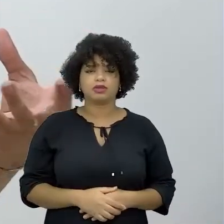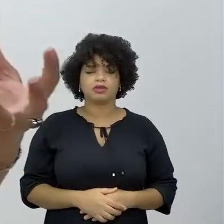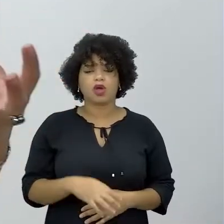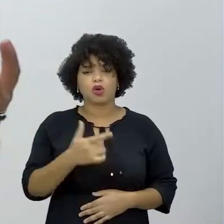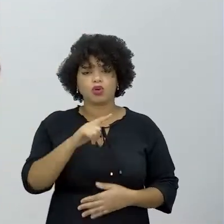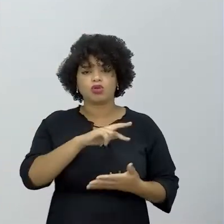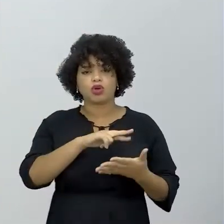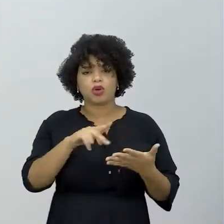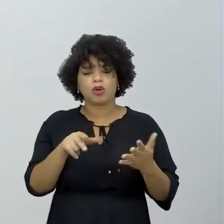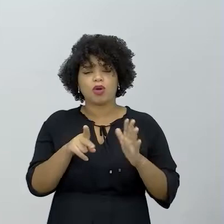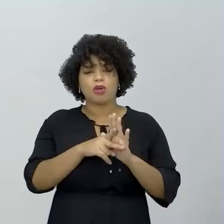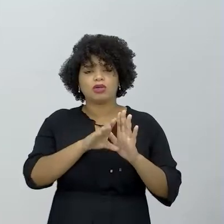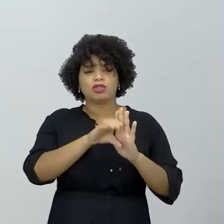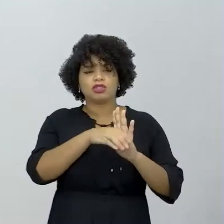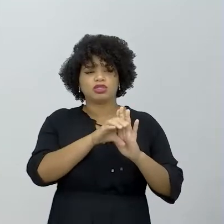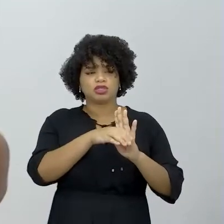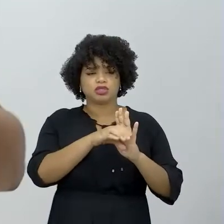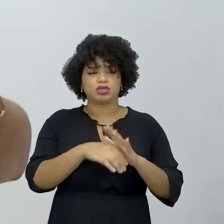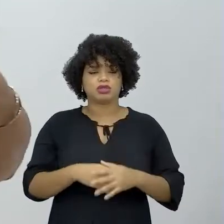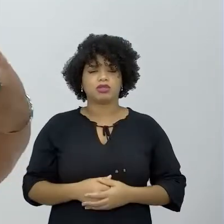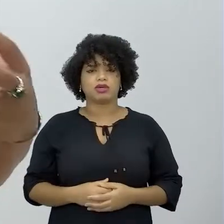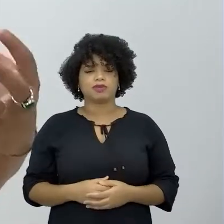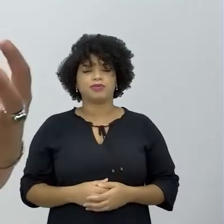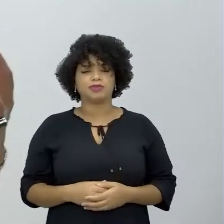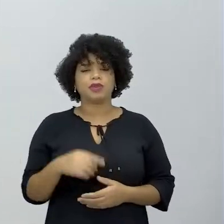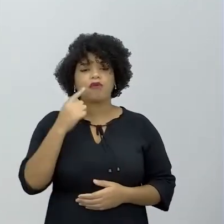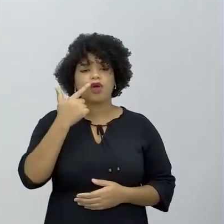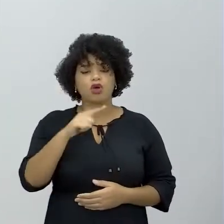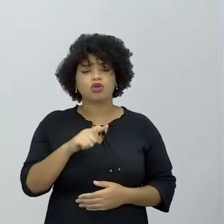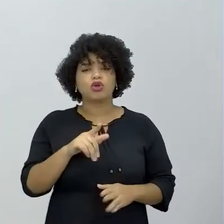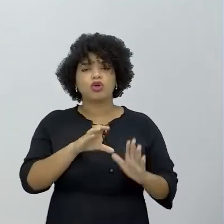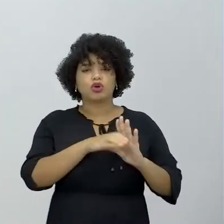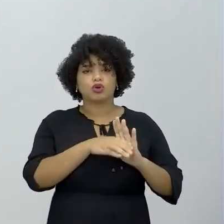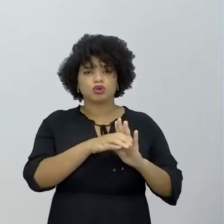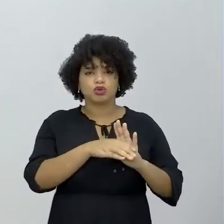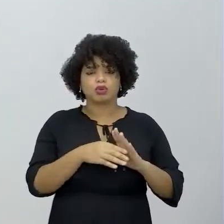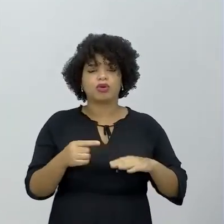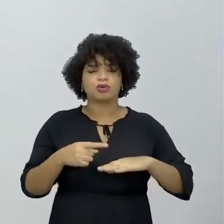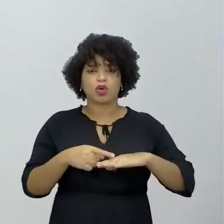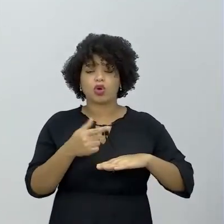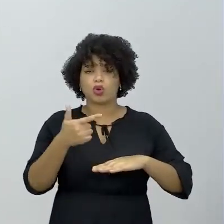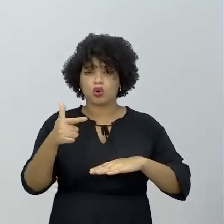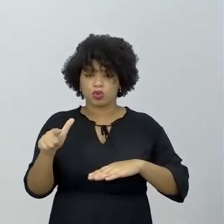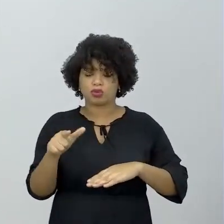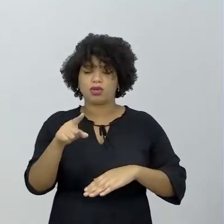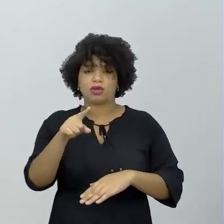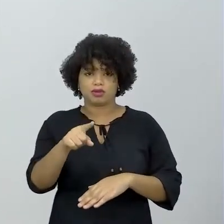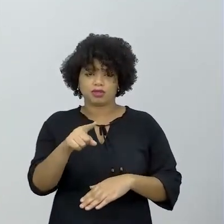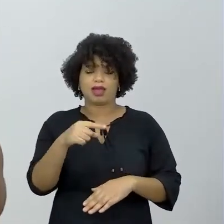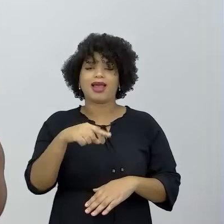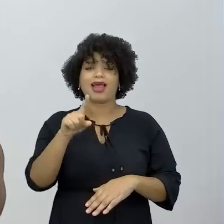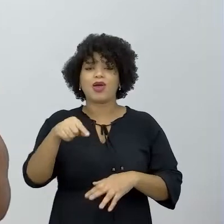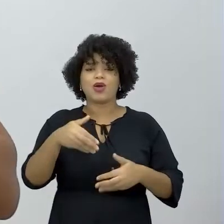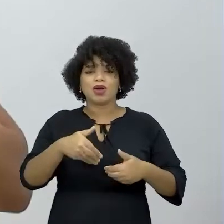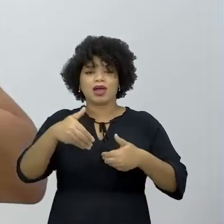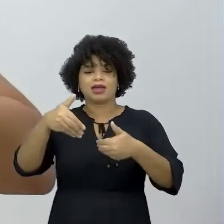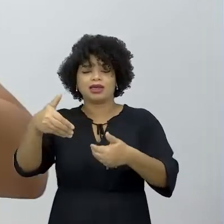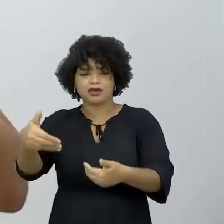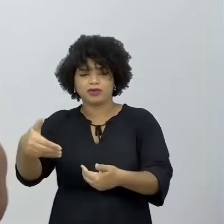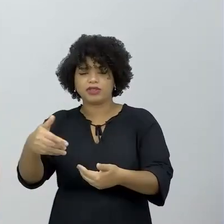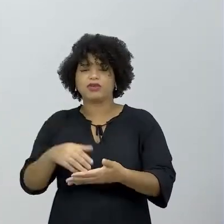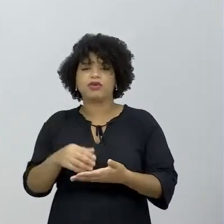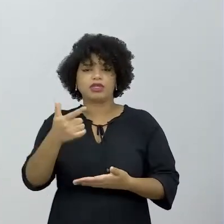parte conceitual, né? O professor, ele traz o conceito e estudante, você é convidado a